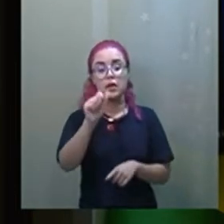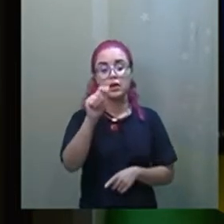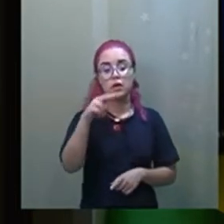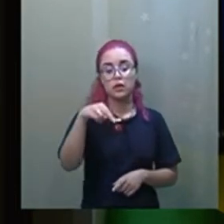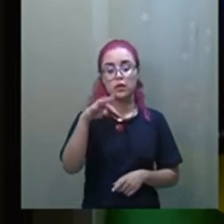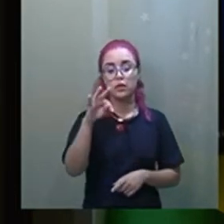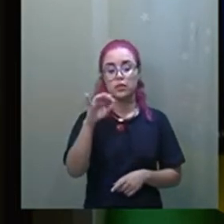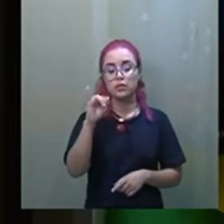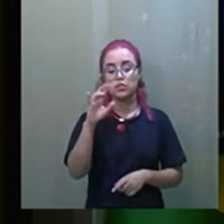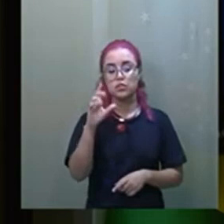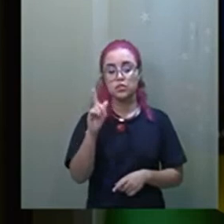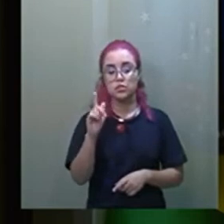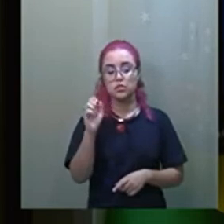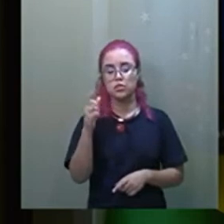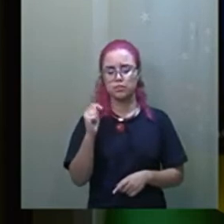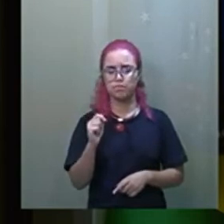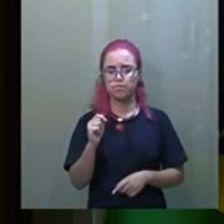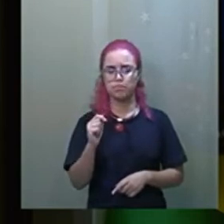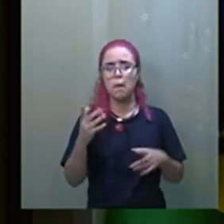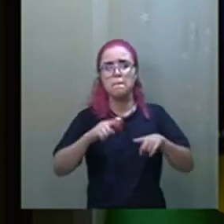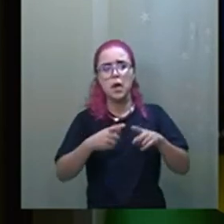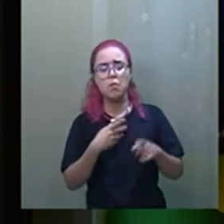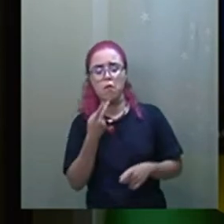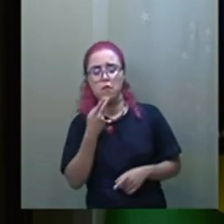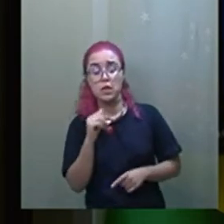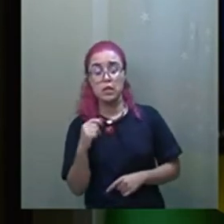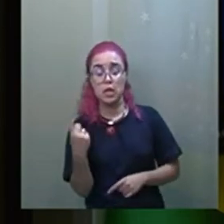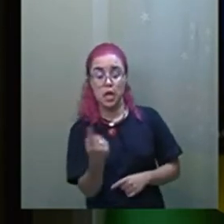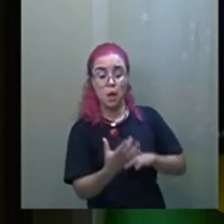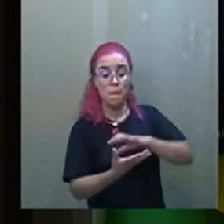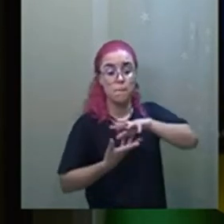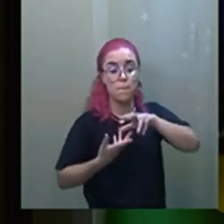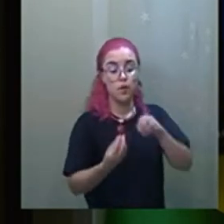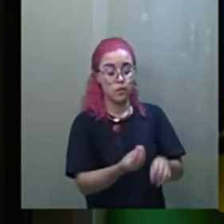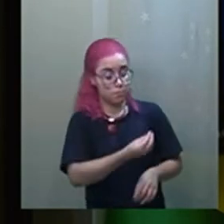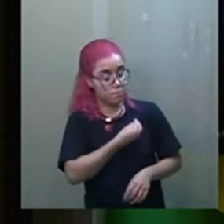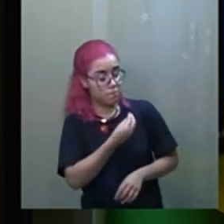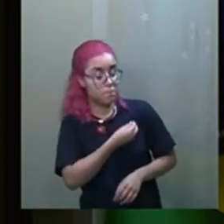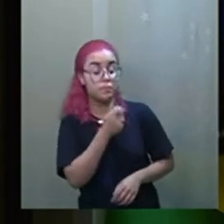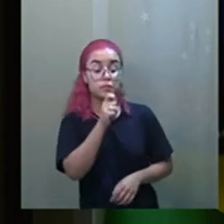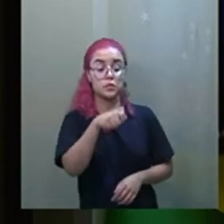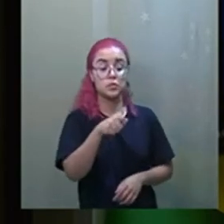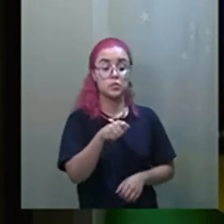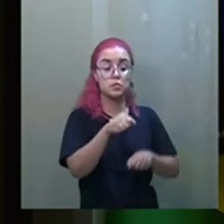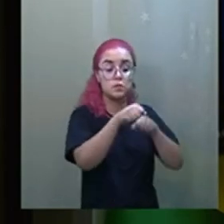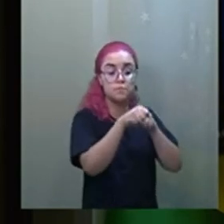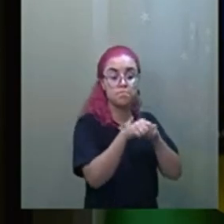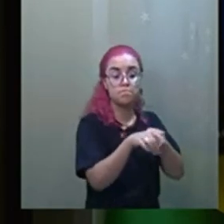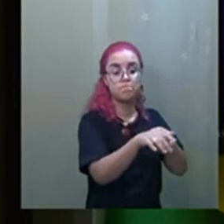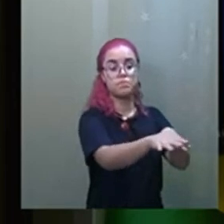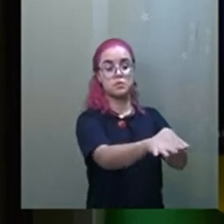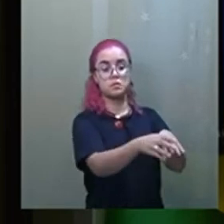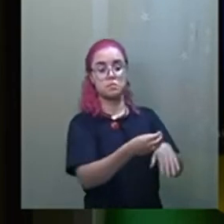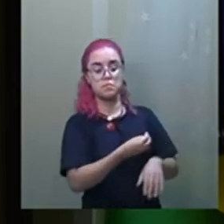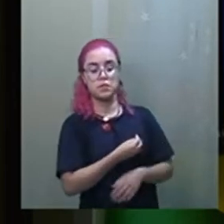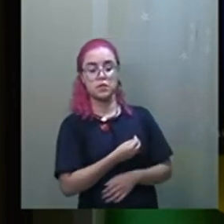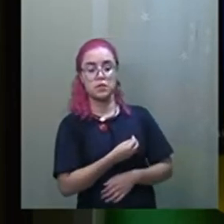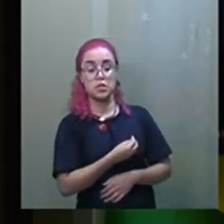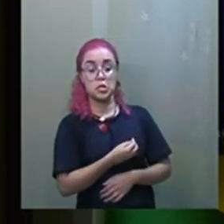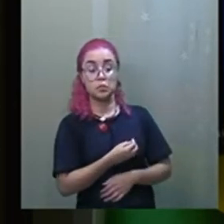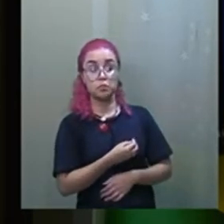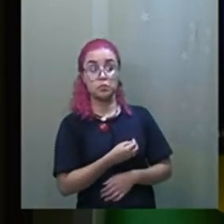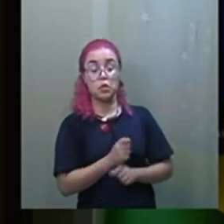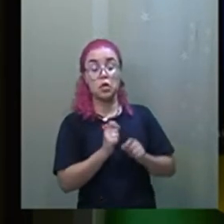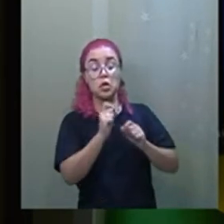mundo vem convivendo, sim, há mais de 2 anos com a pandemia, cujo vírus tem um alto poder